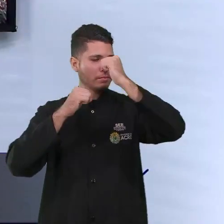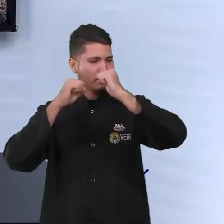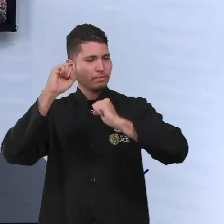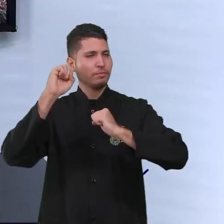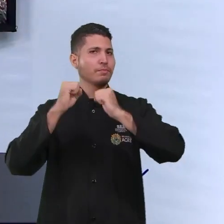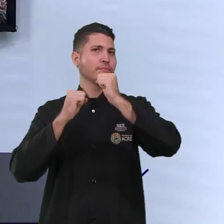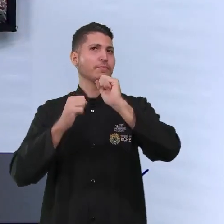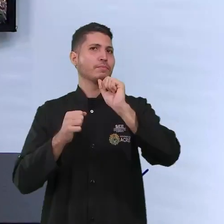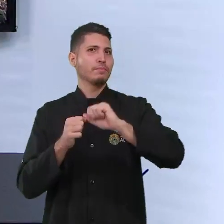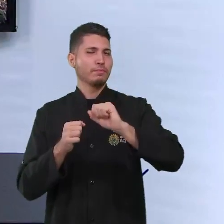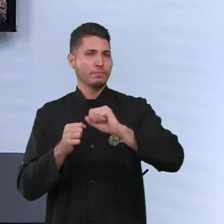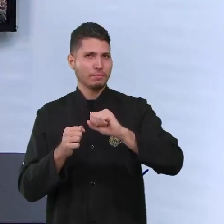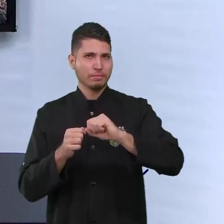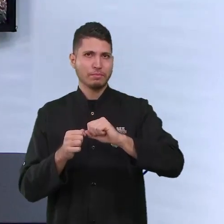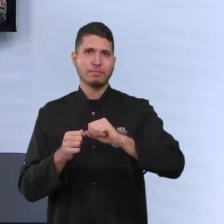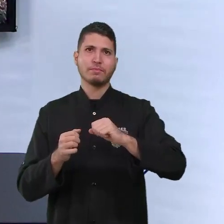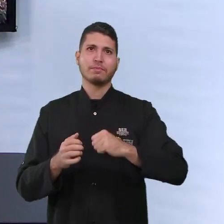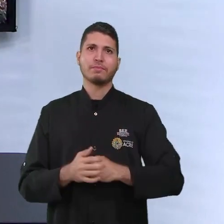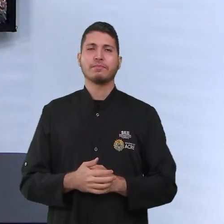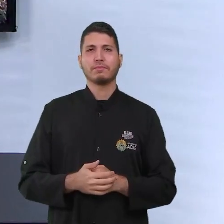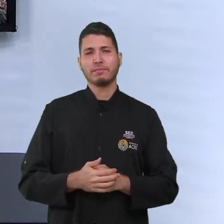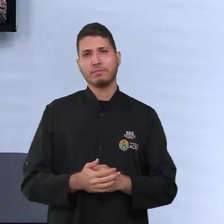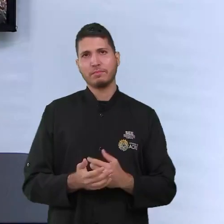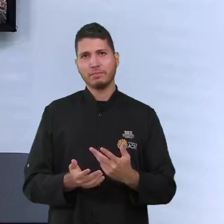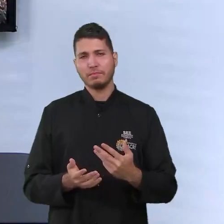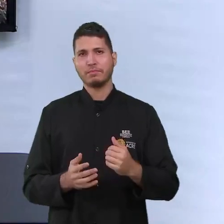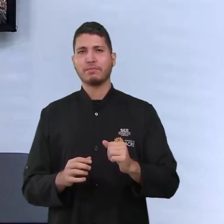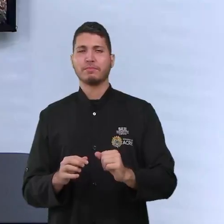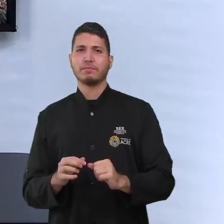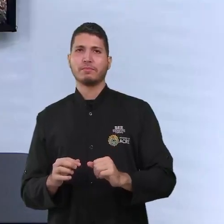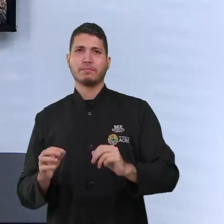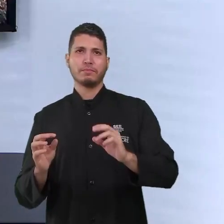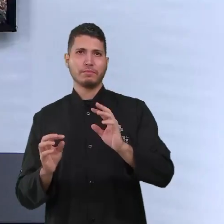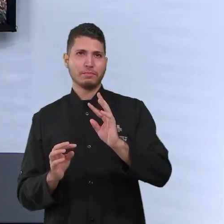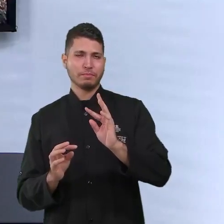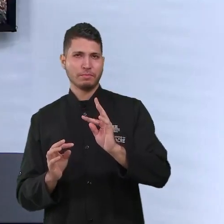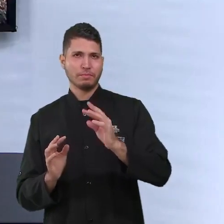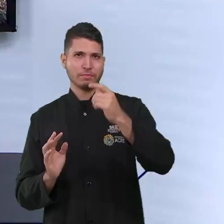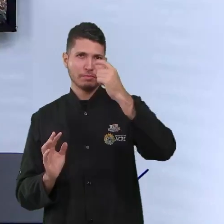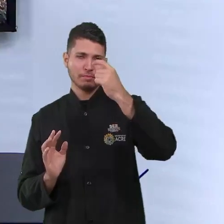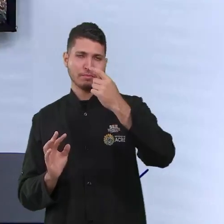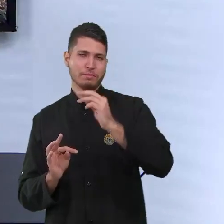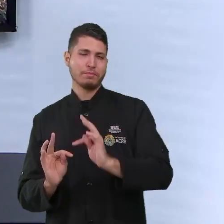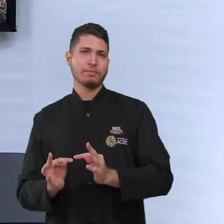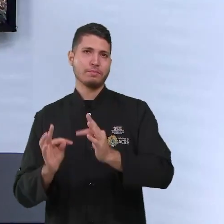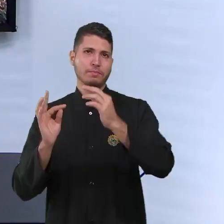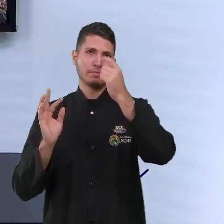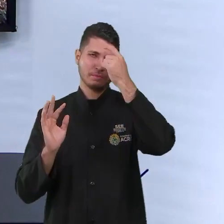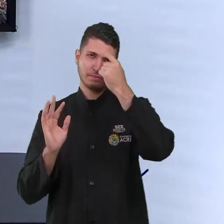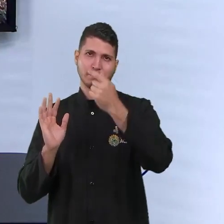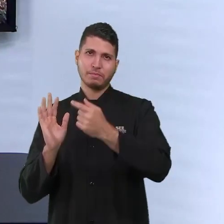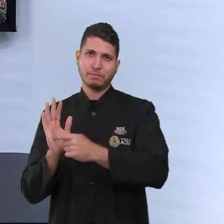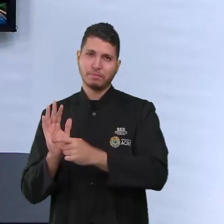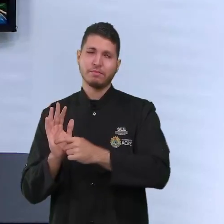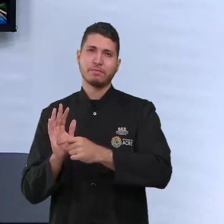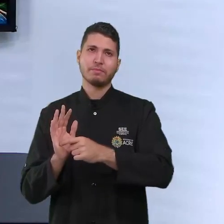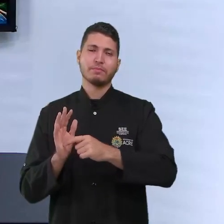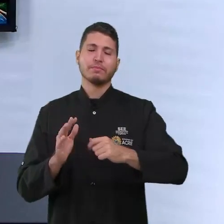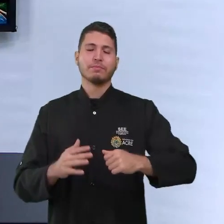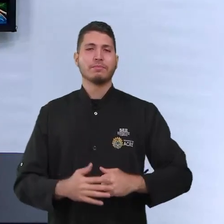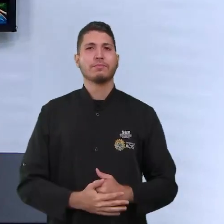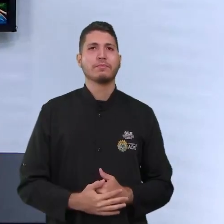exemplo, das tecnologias de inteligência artificial e até mesmo aparelhos eletroeletrônicos, ok? Bem,